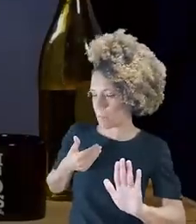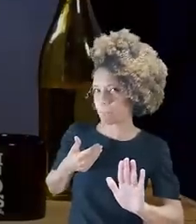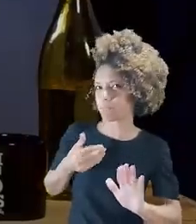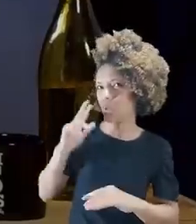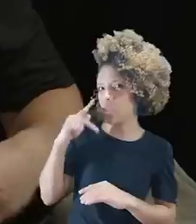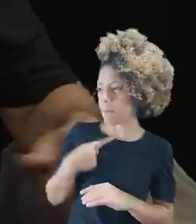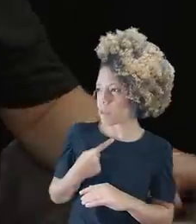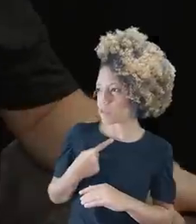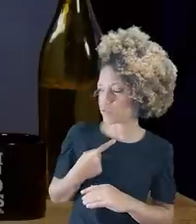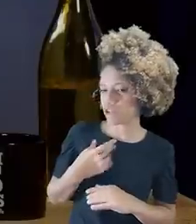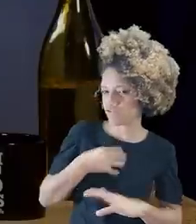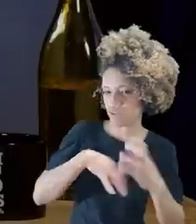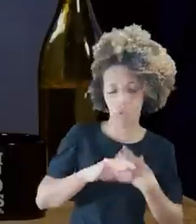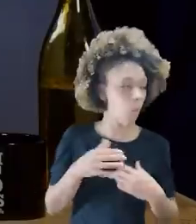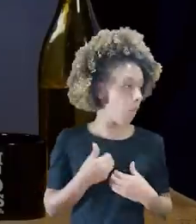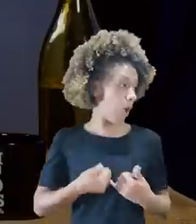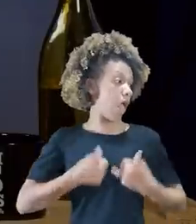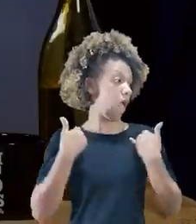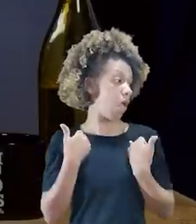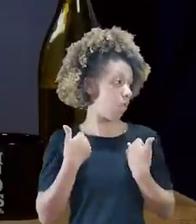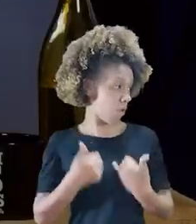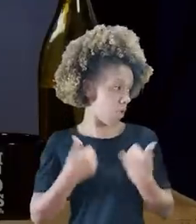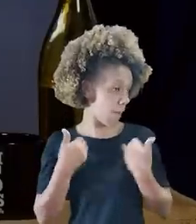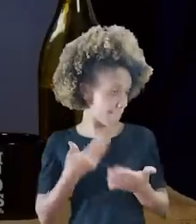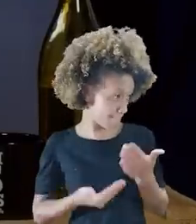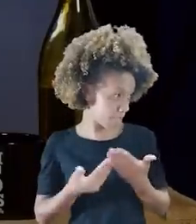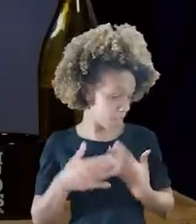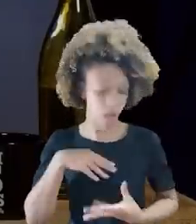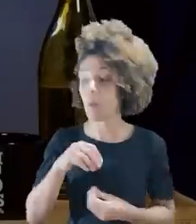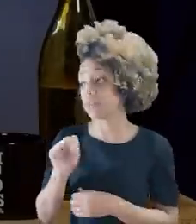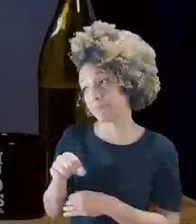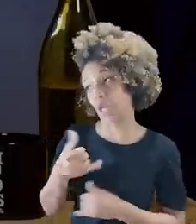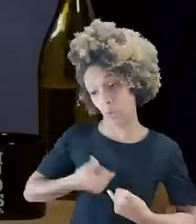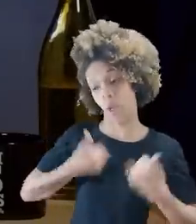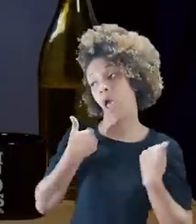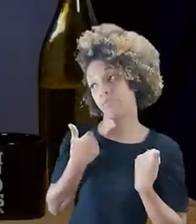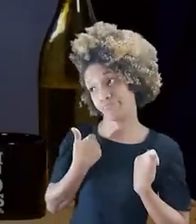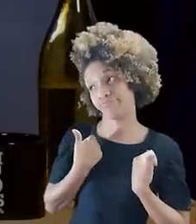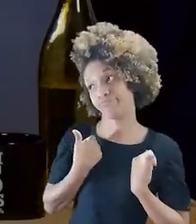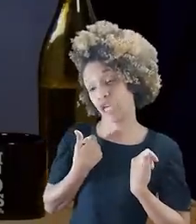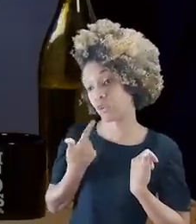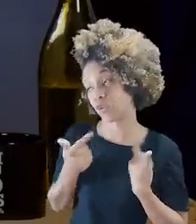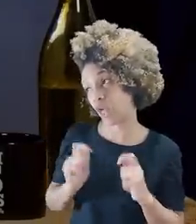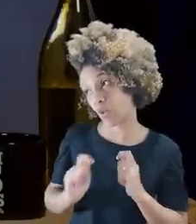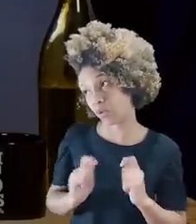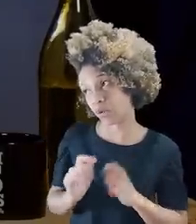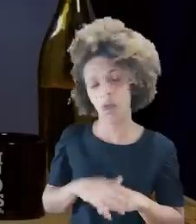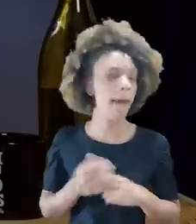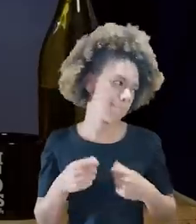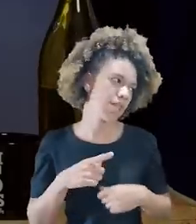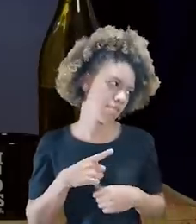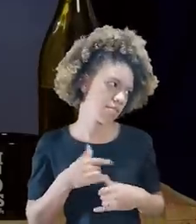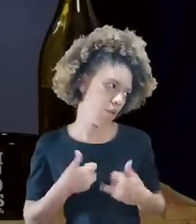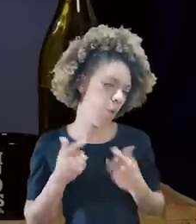não dá para viver sem o ego Claro claro eh mas eh eu acredito assim igual eu falei para você ninguém as pessoas não escutam nem quer da mesma